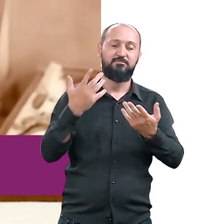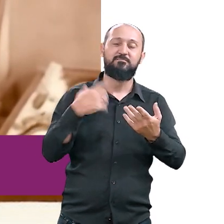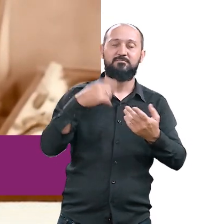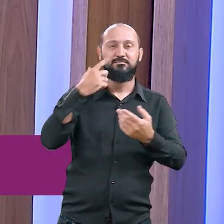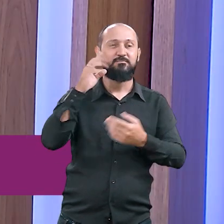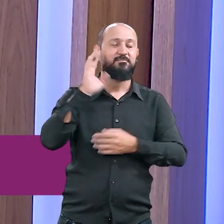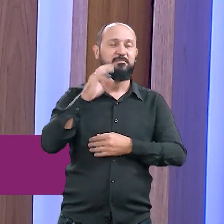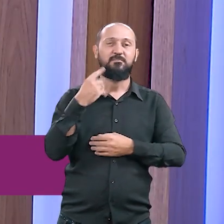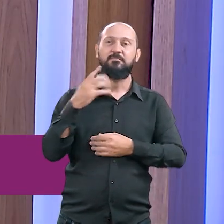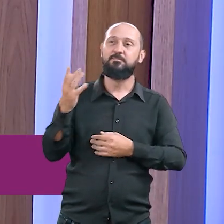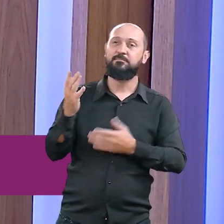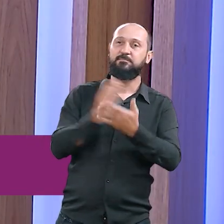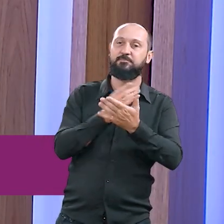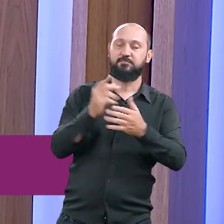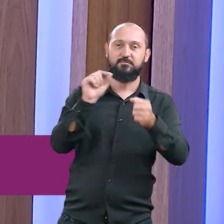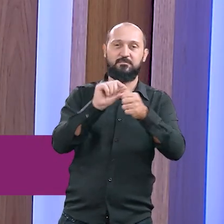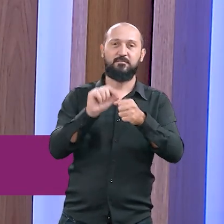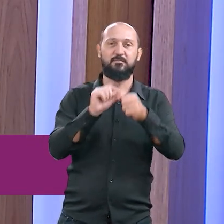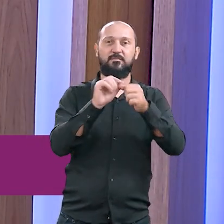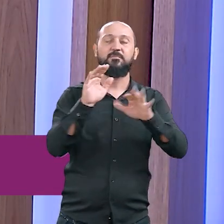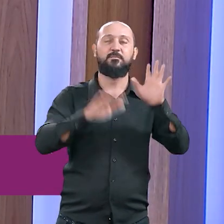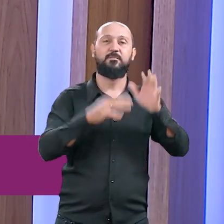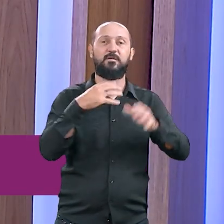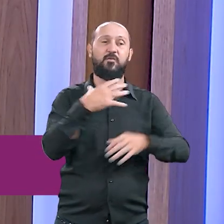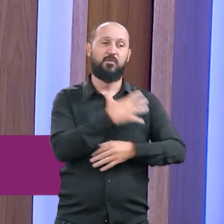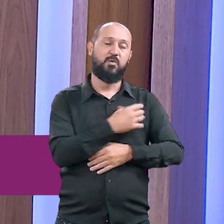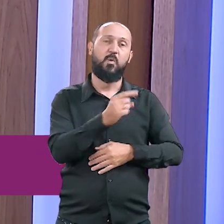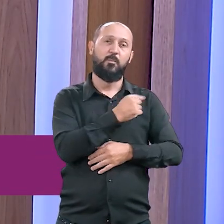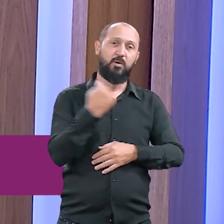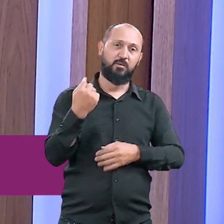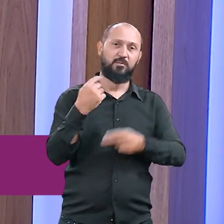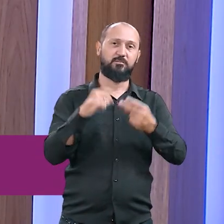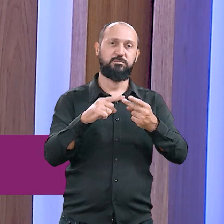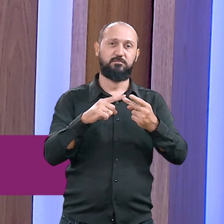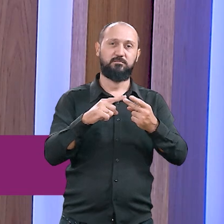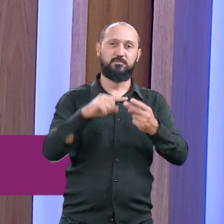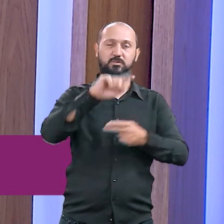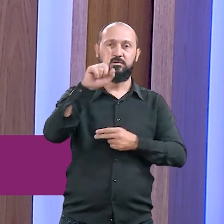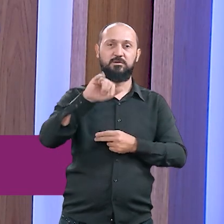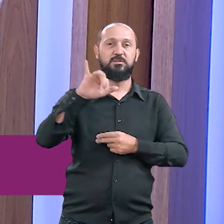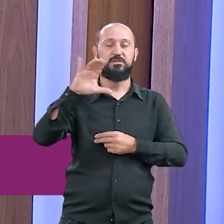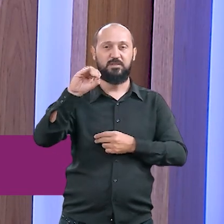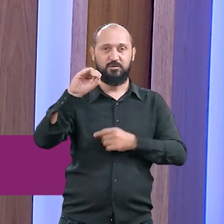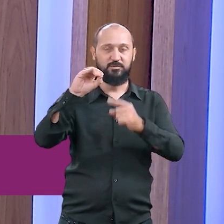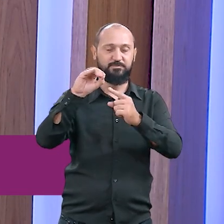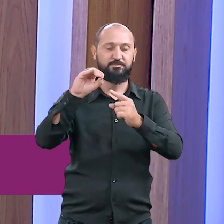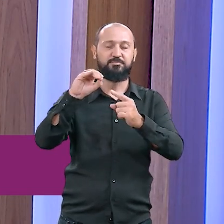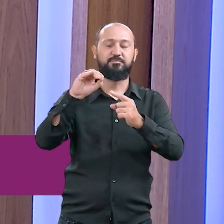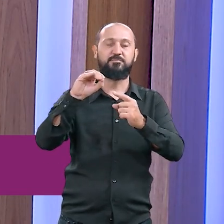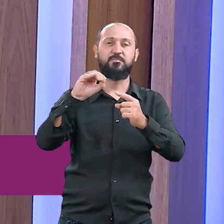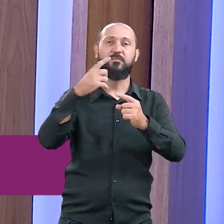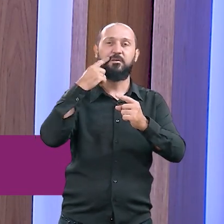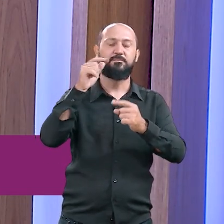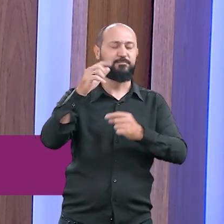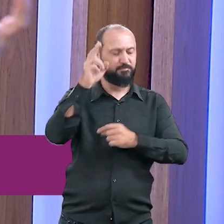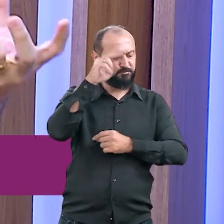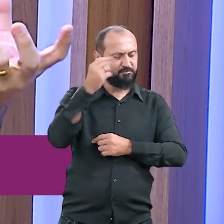nesse processo de desinformação, nesse processo das fake news, ele é uma arma muito mais